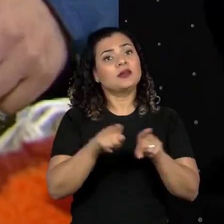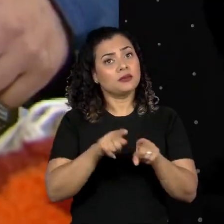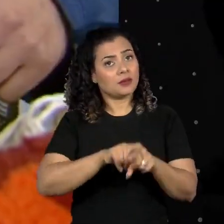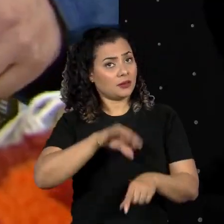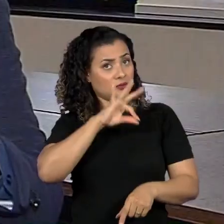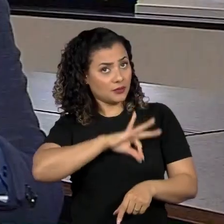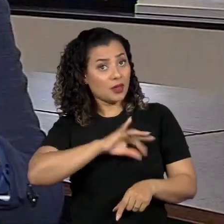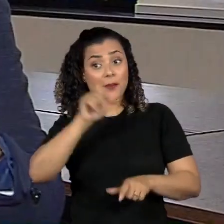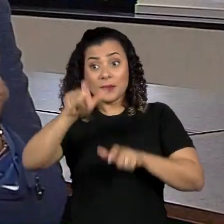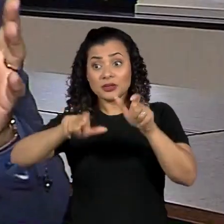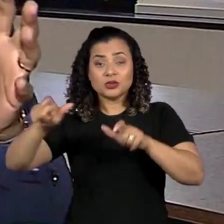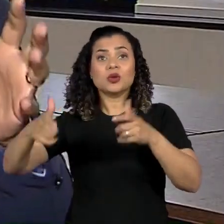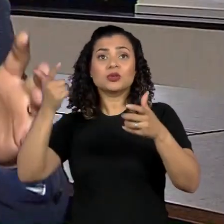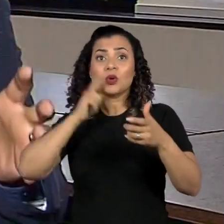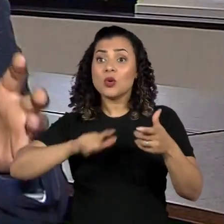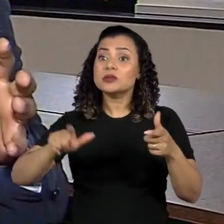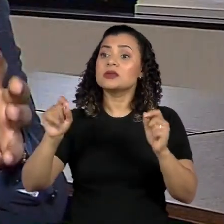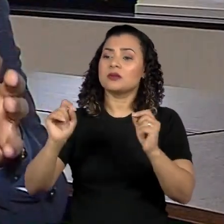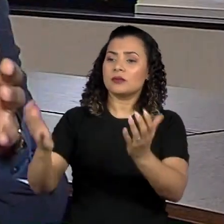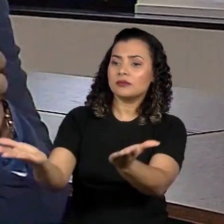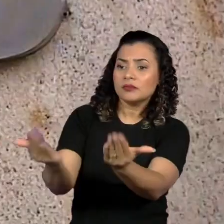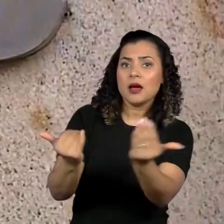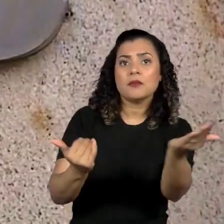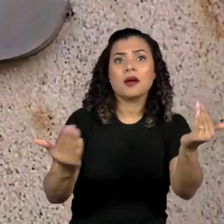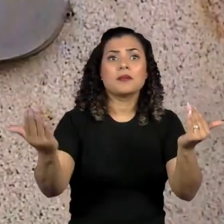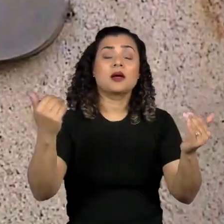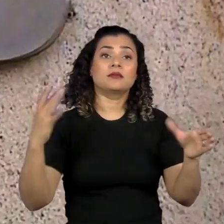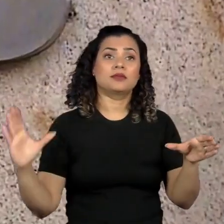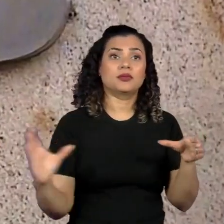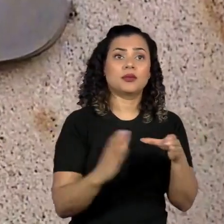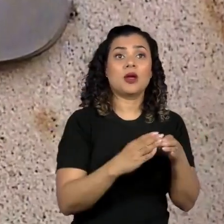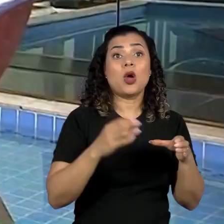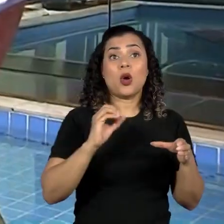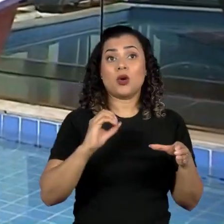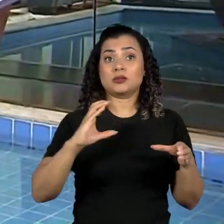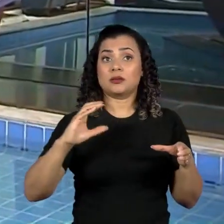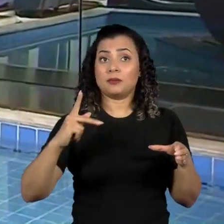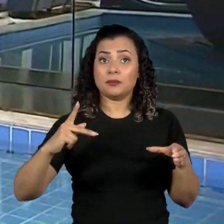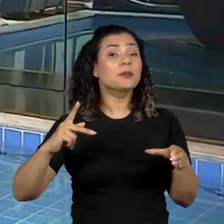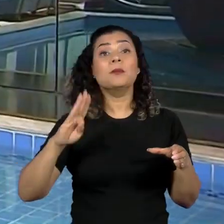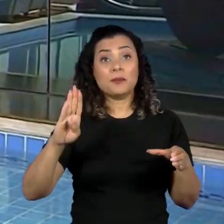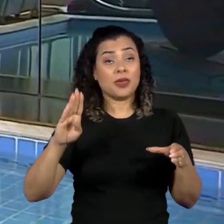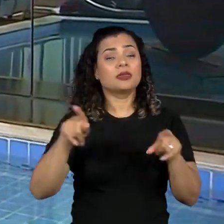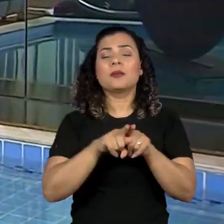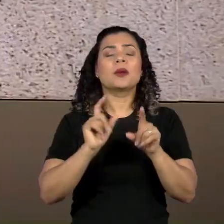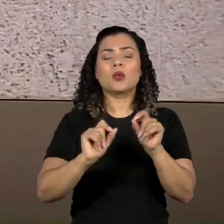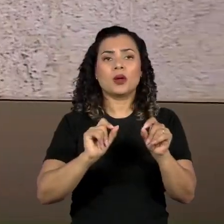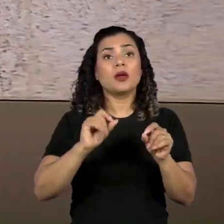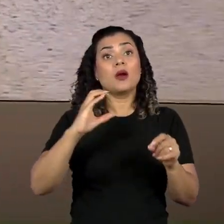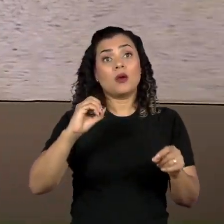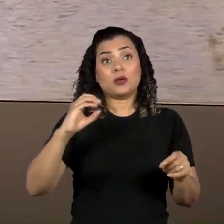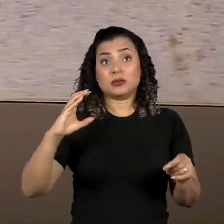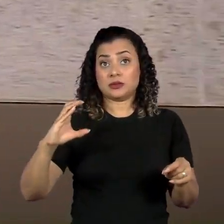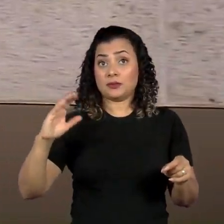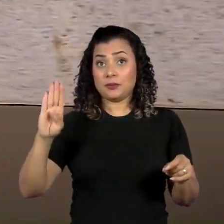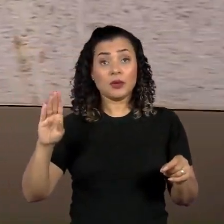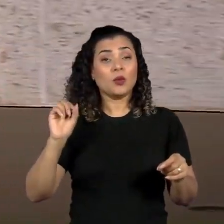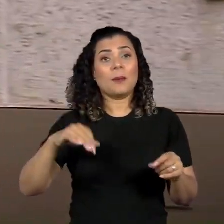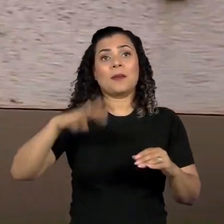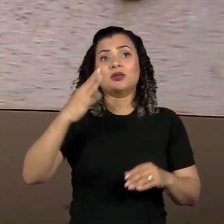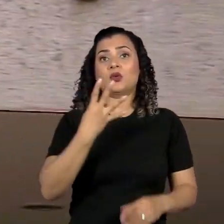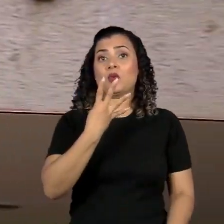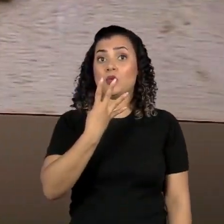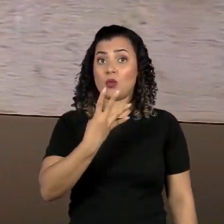as pessoas. A gente tem dados do sistema OCB, do Anuário do Cooperativismo, que indicam que há mais de